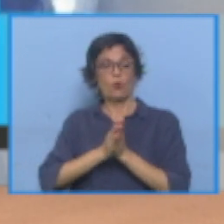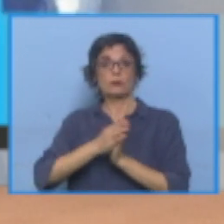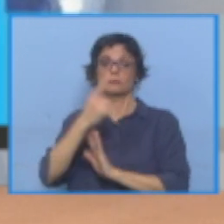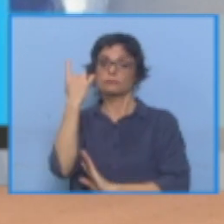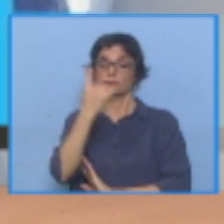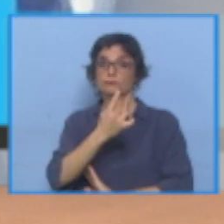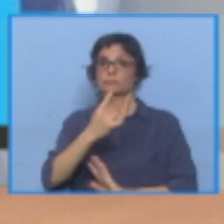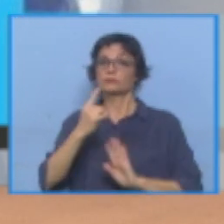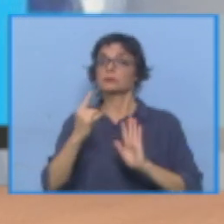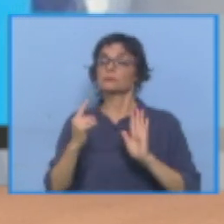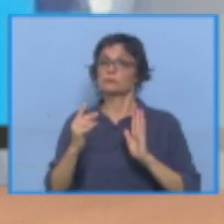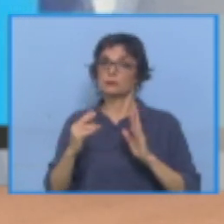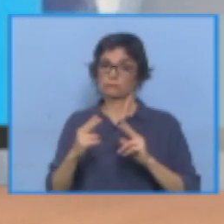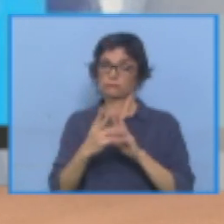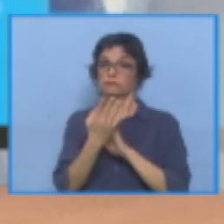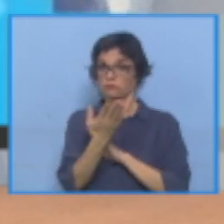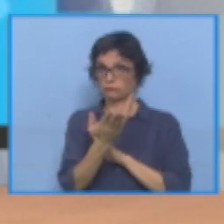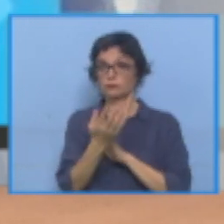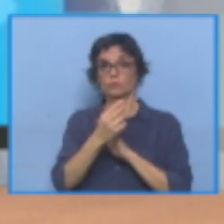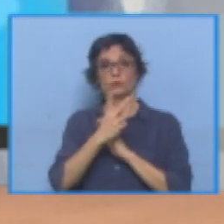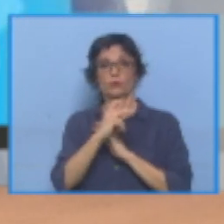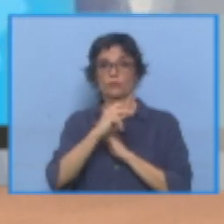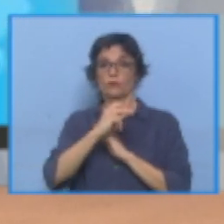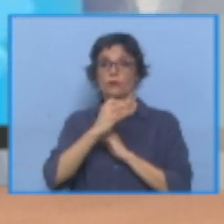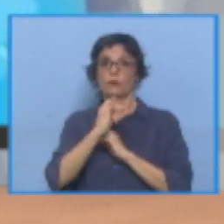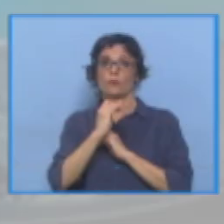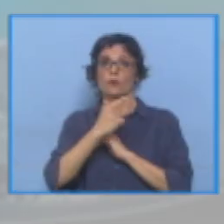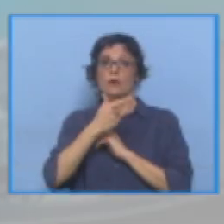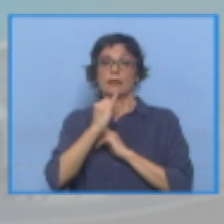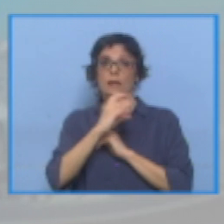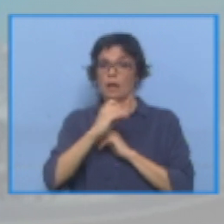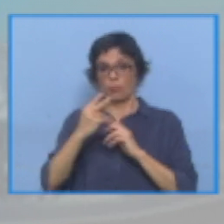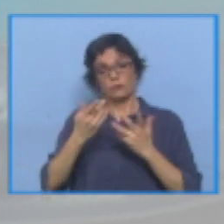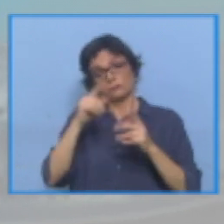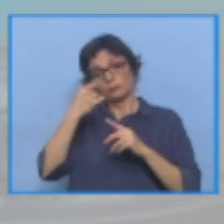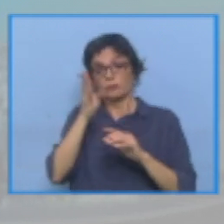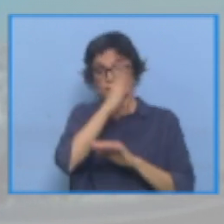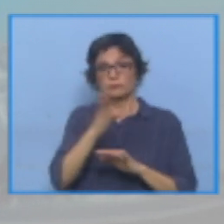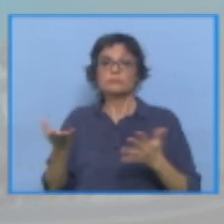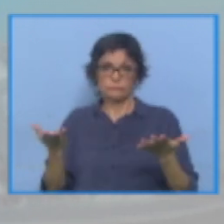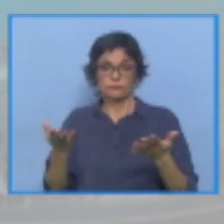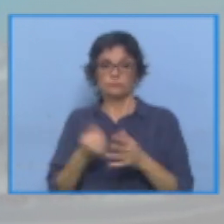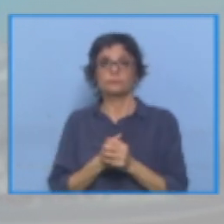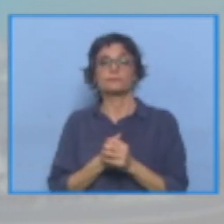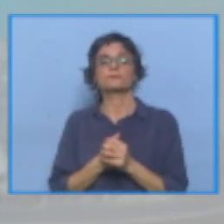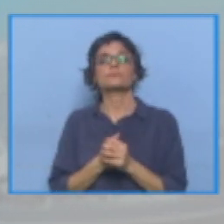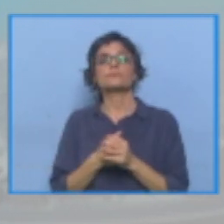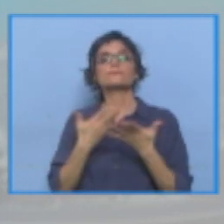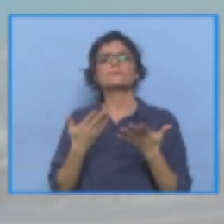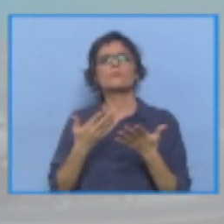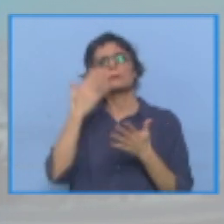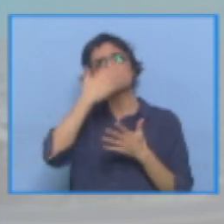que são autorizados pelo Papa sejam aplicados na prática. Foram dias marcados por abordagens muito